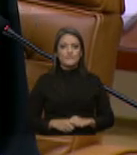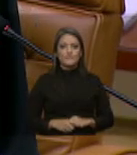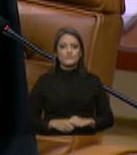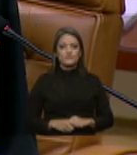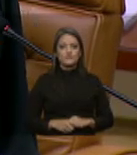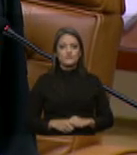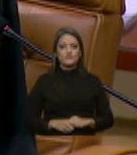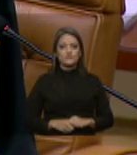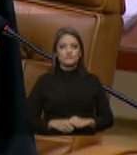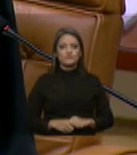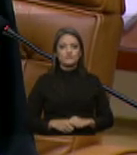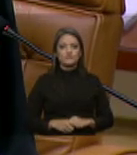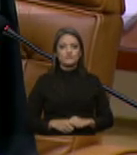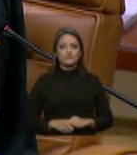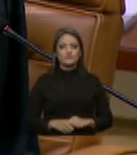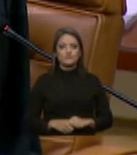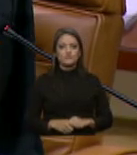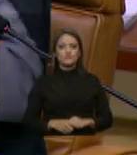ainda